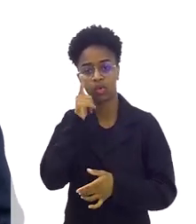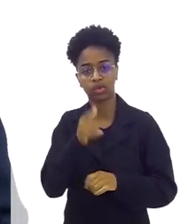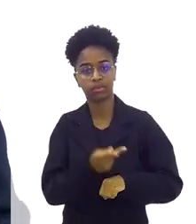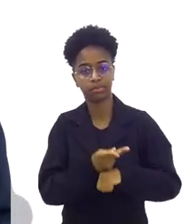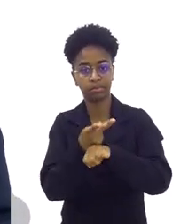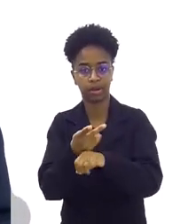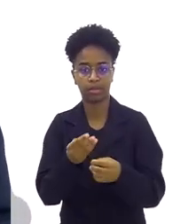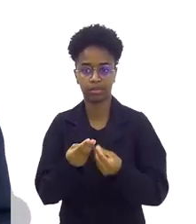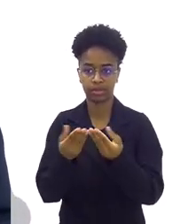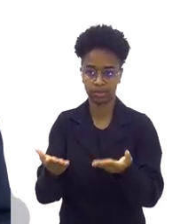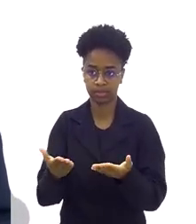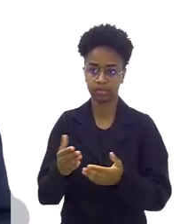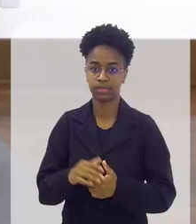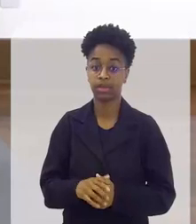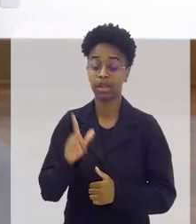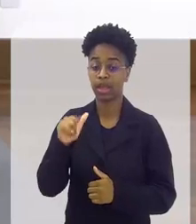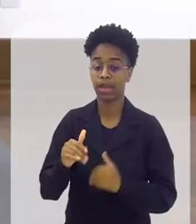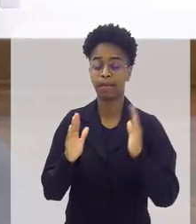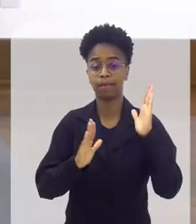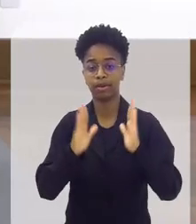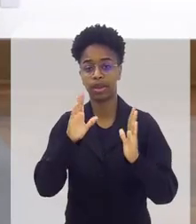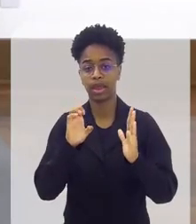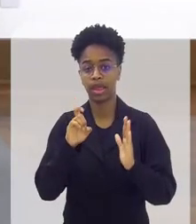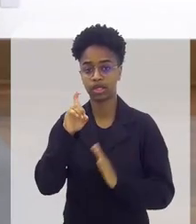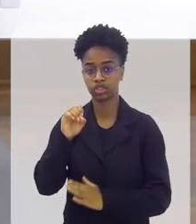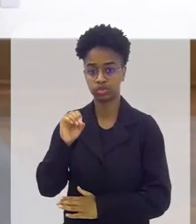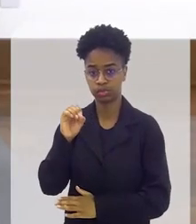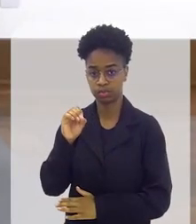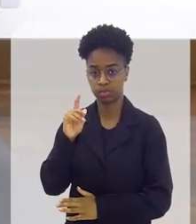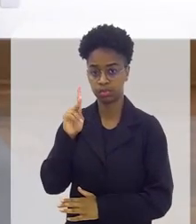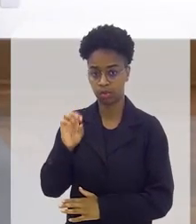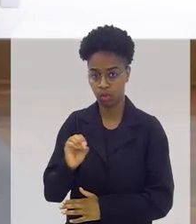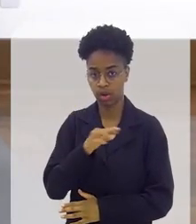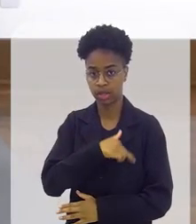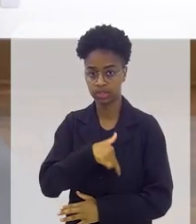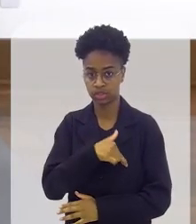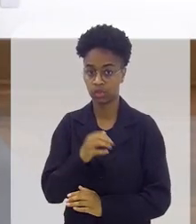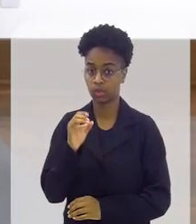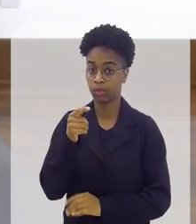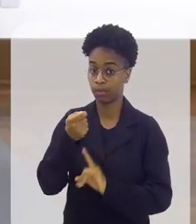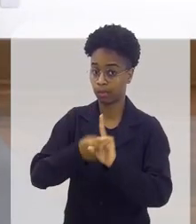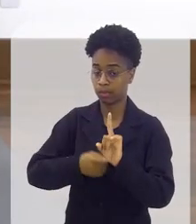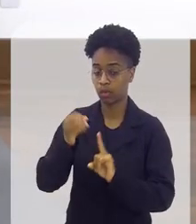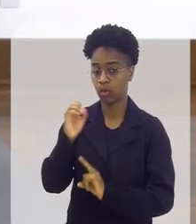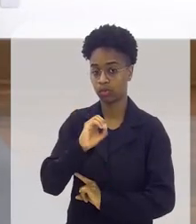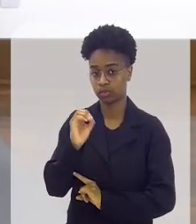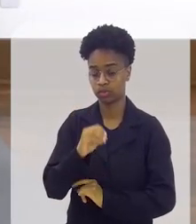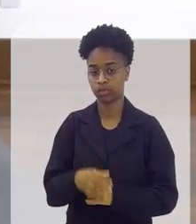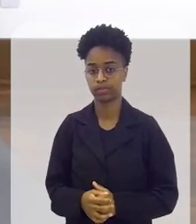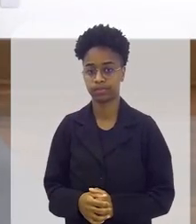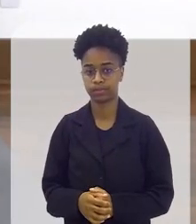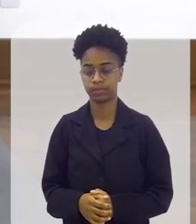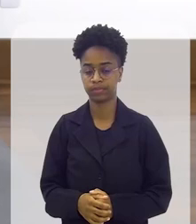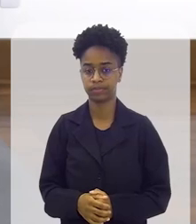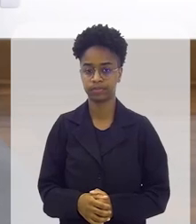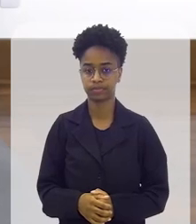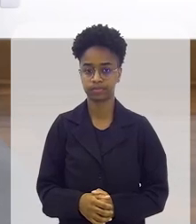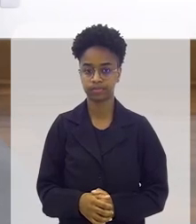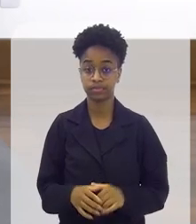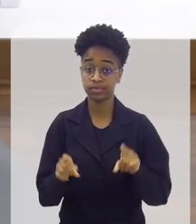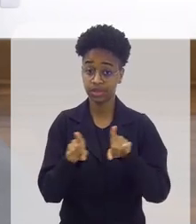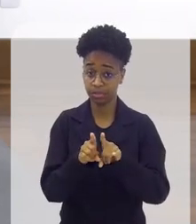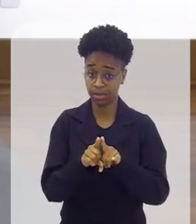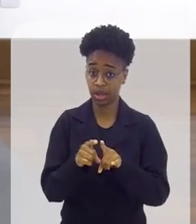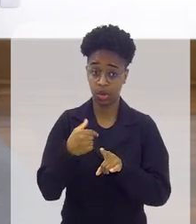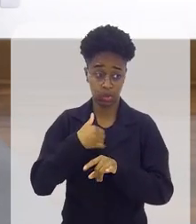vai premiar alguém. Que será durante a Expo, em outubro, durante a Expo Religião. E